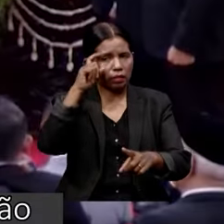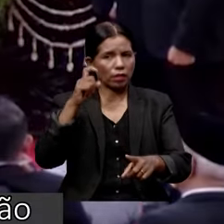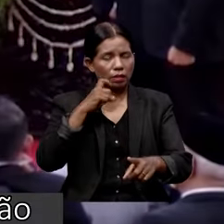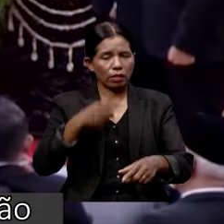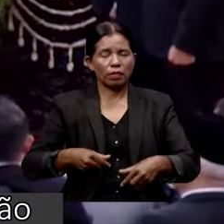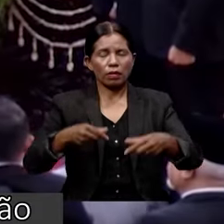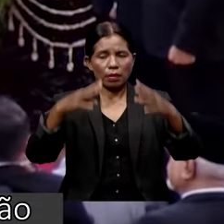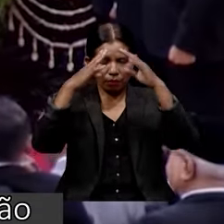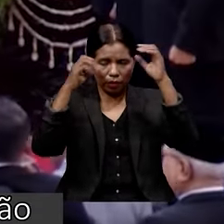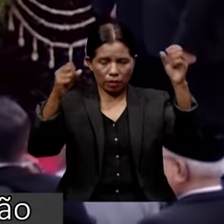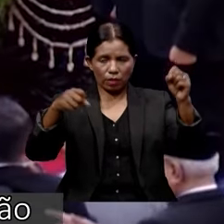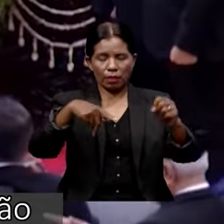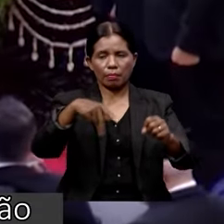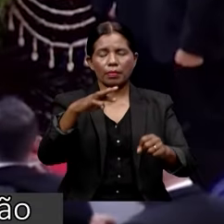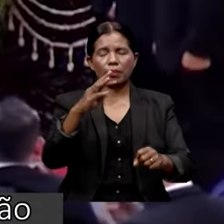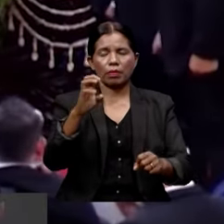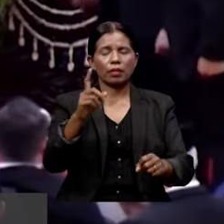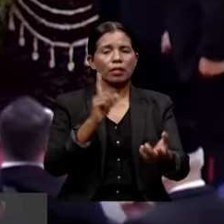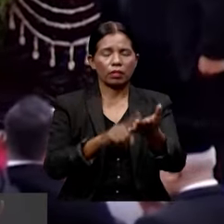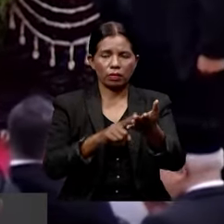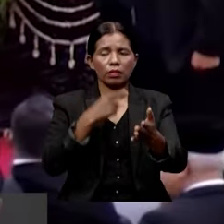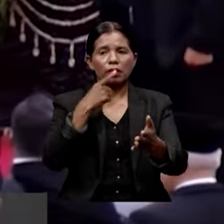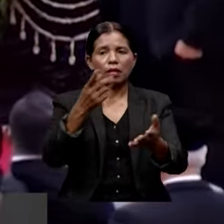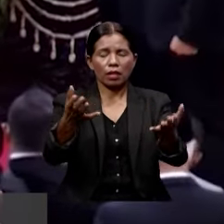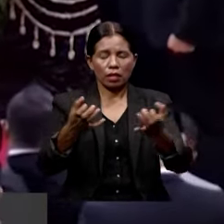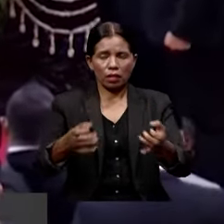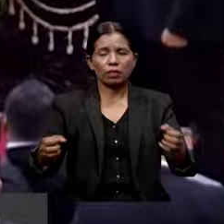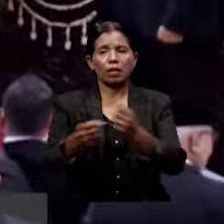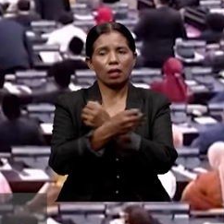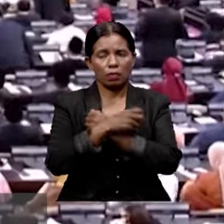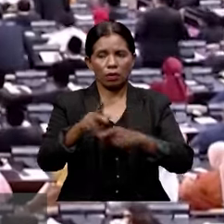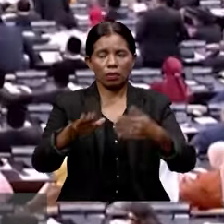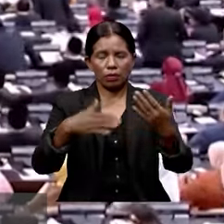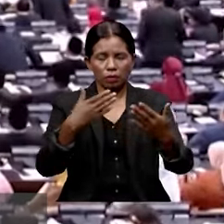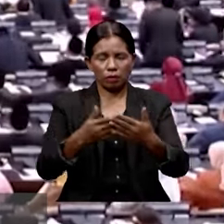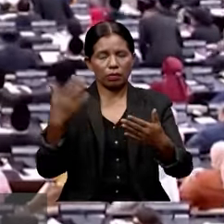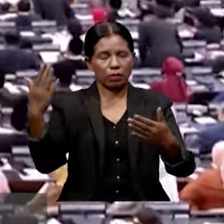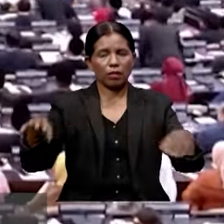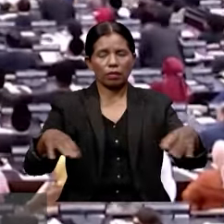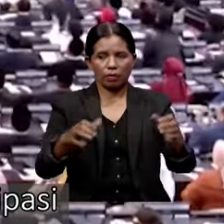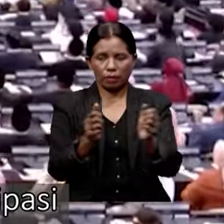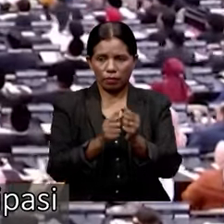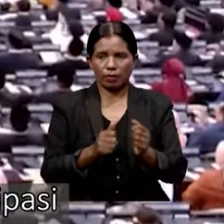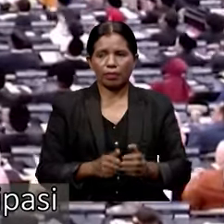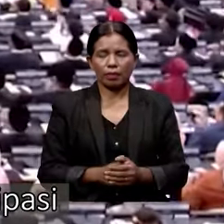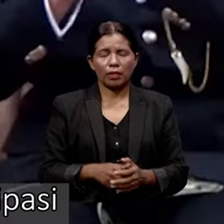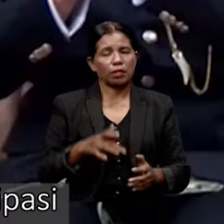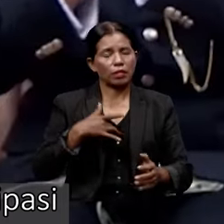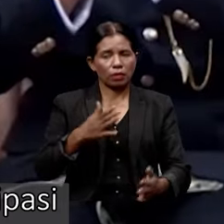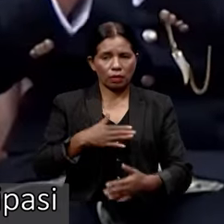aprecia o presidente Prabowo Subianto no discurso, no Behateten, a caracatua cuac, é uma rotuatu e a minha mandato. Contente, contente, também